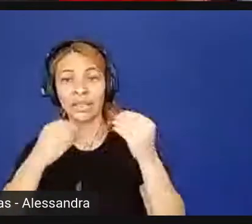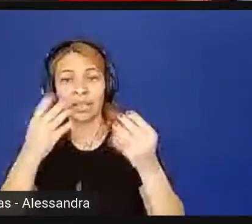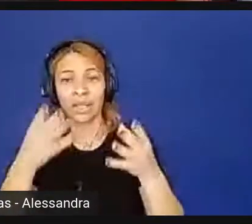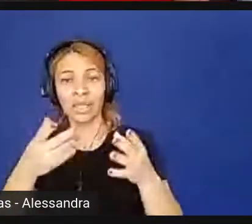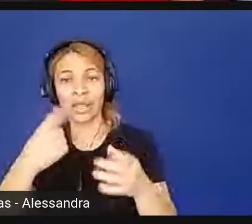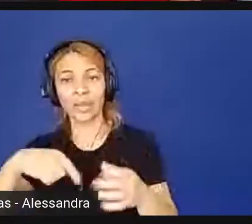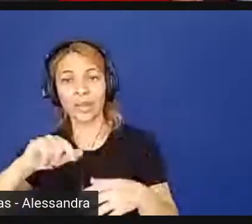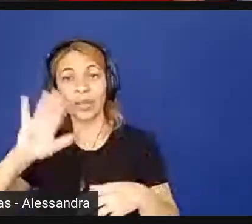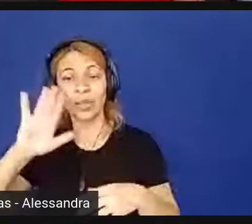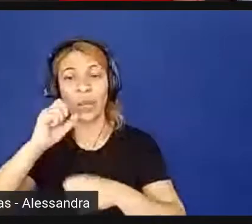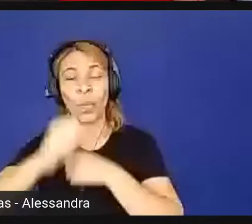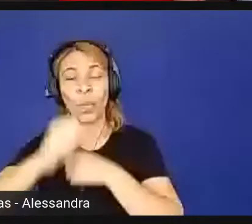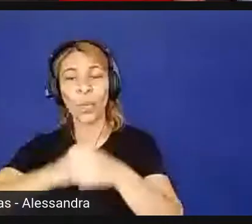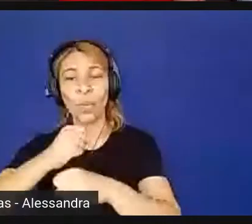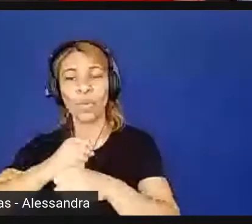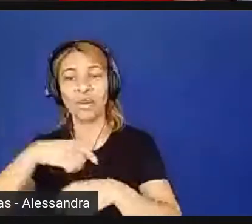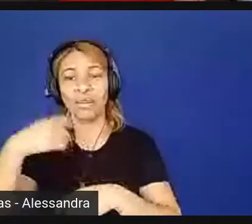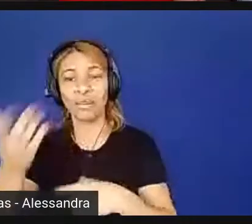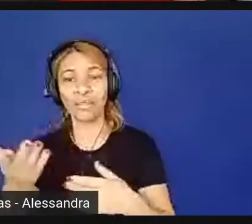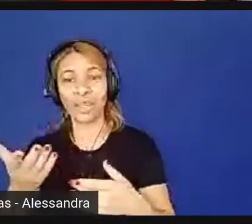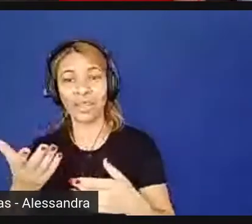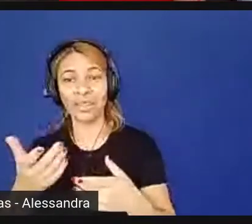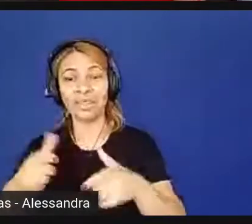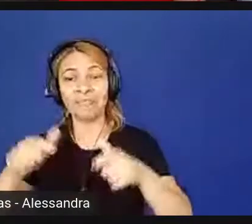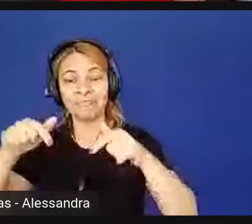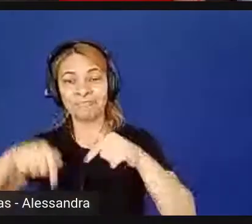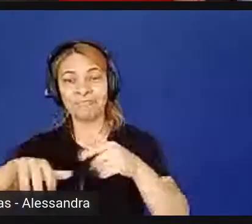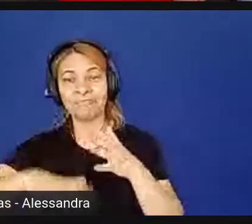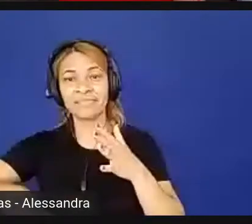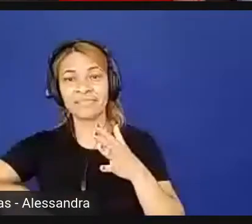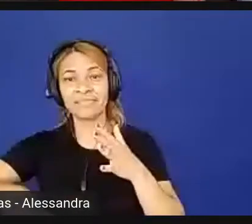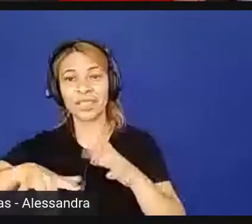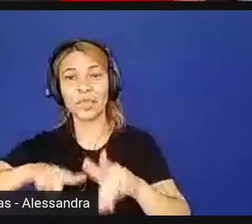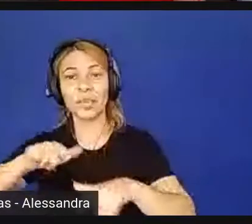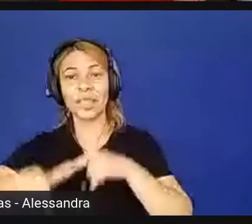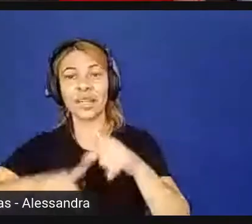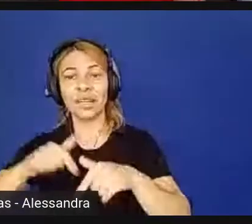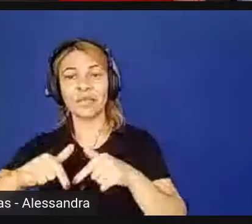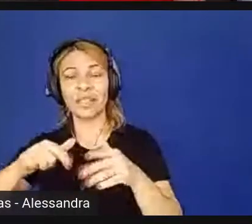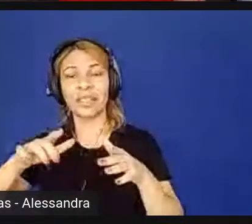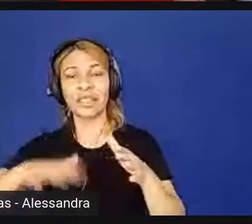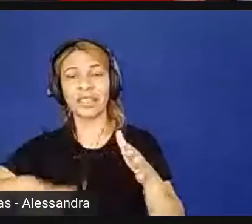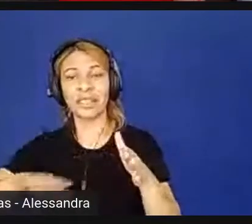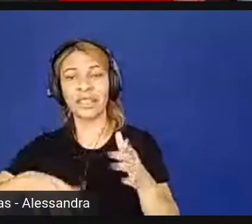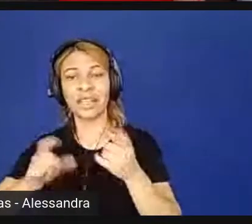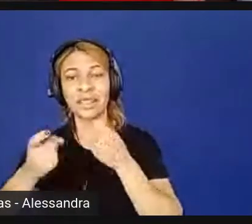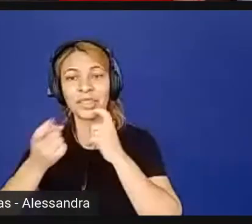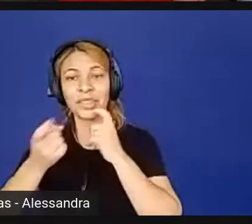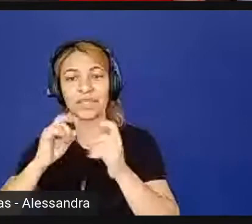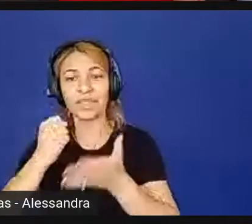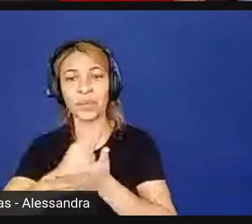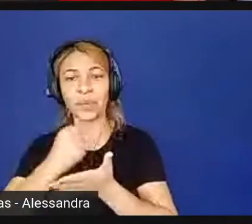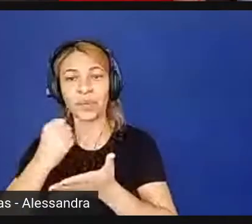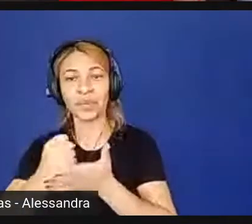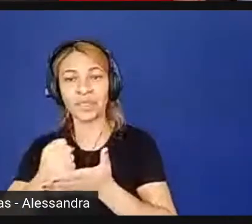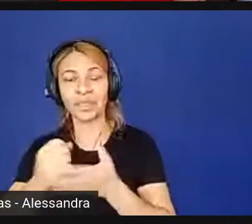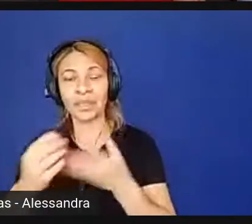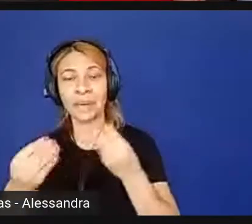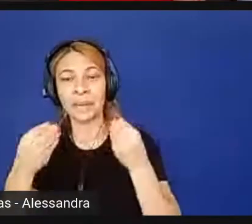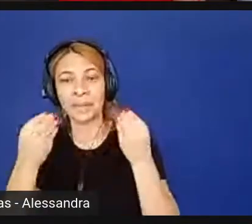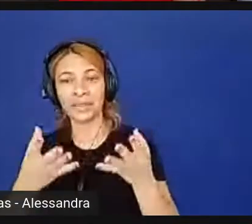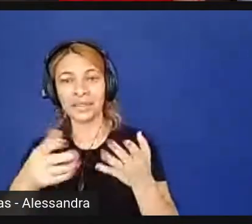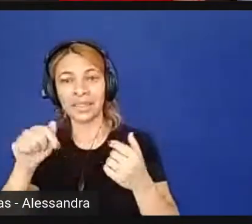que vem? Ou da minha caixinha onde eu trabalho. Qual o papel da minha caixinha, do meu setor de licitações e contratos para as entregas do meu